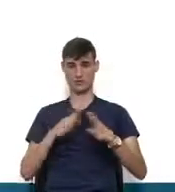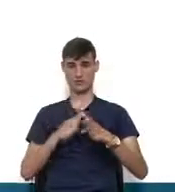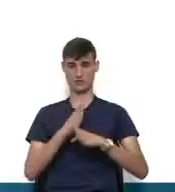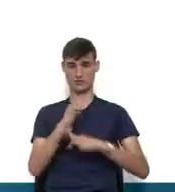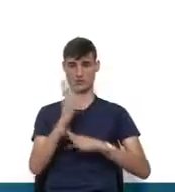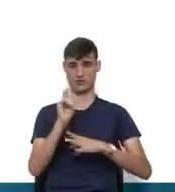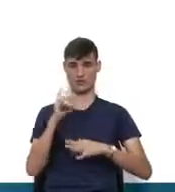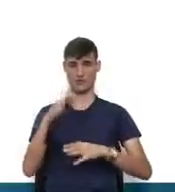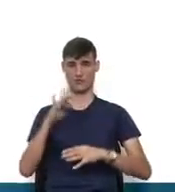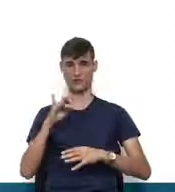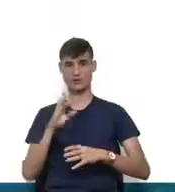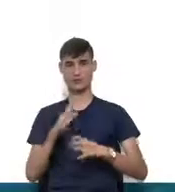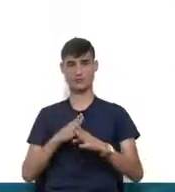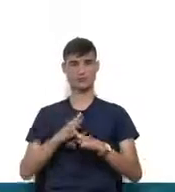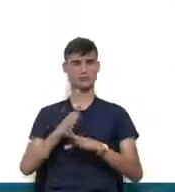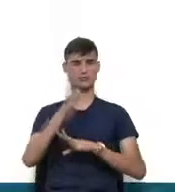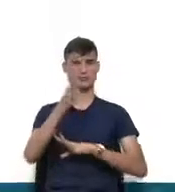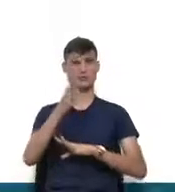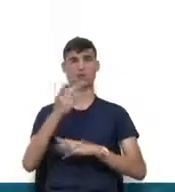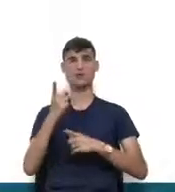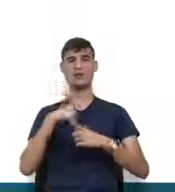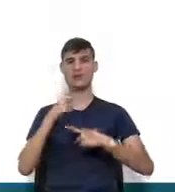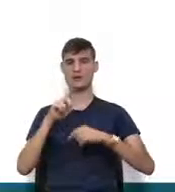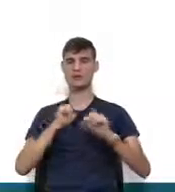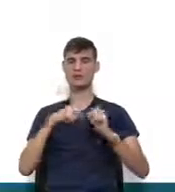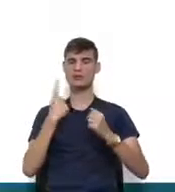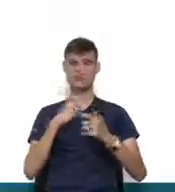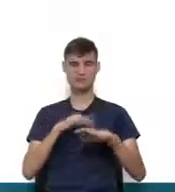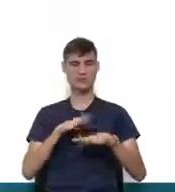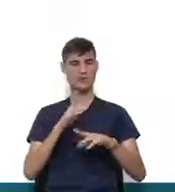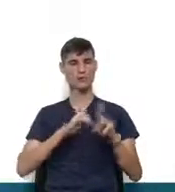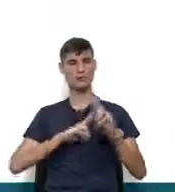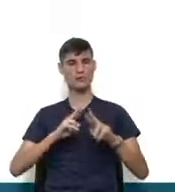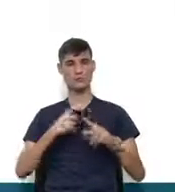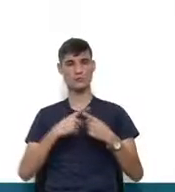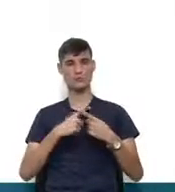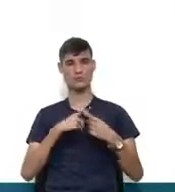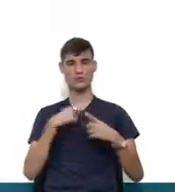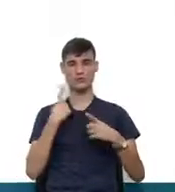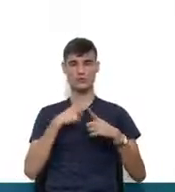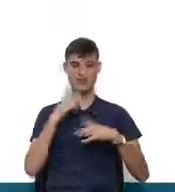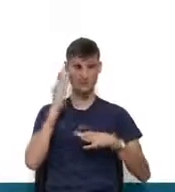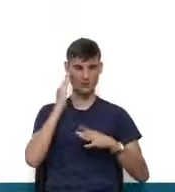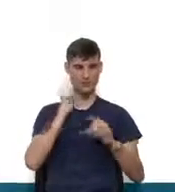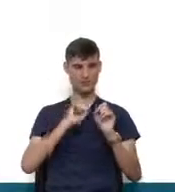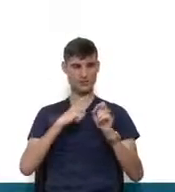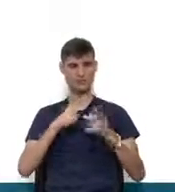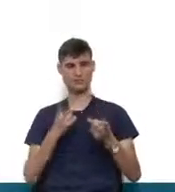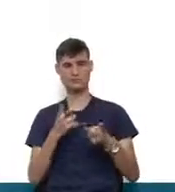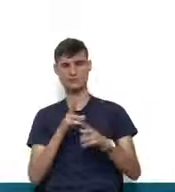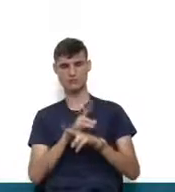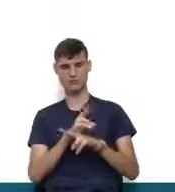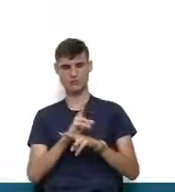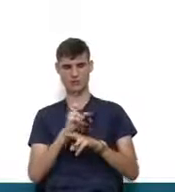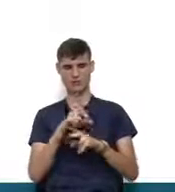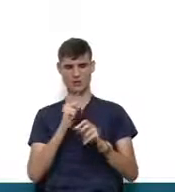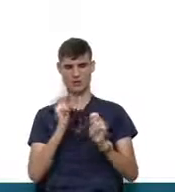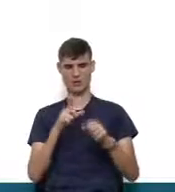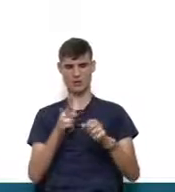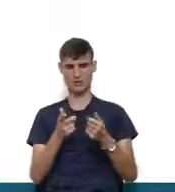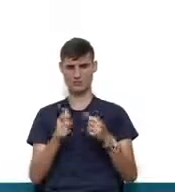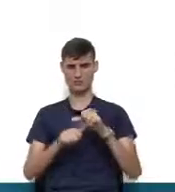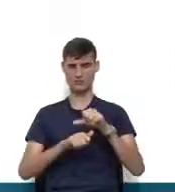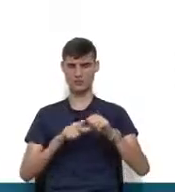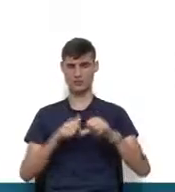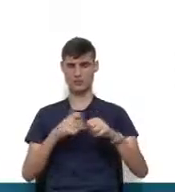infinita, então essa que nós mais vamos trabalhar, tá? Porque a gente vai entender se ela é convergente ou não quando ela